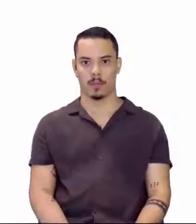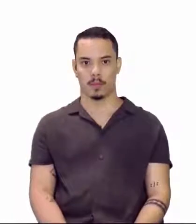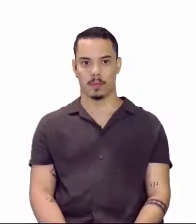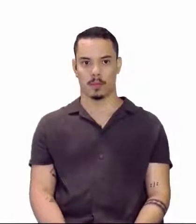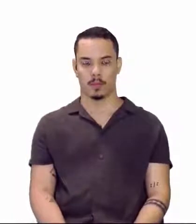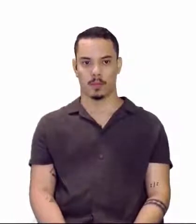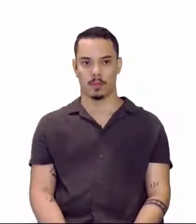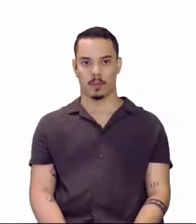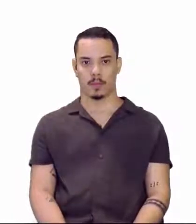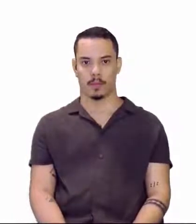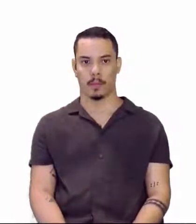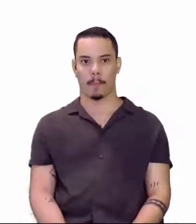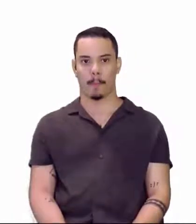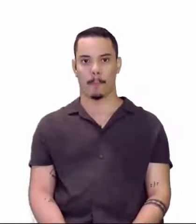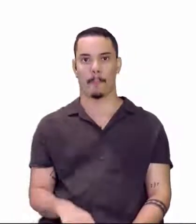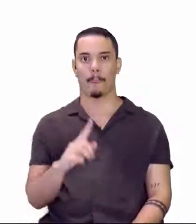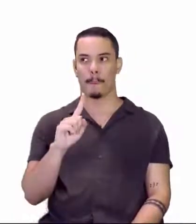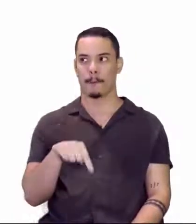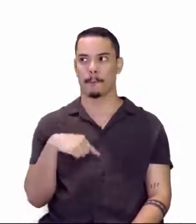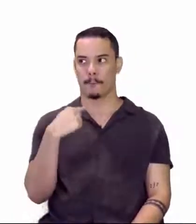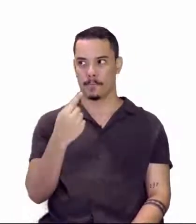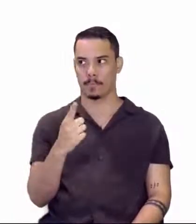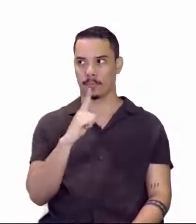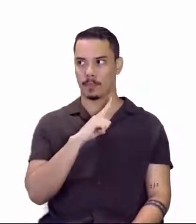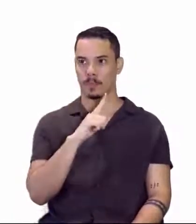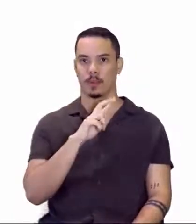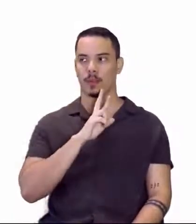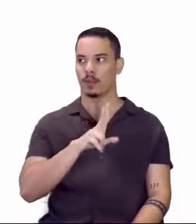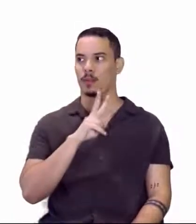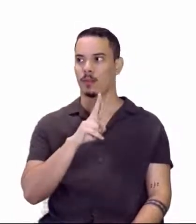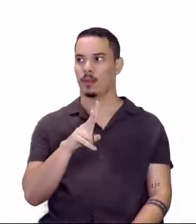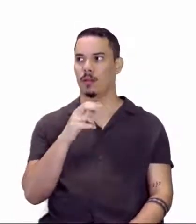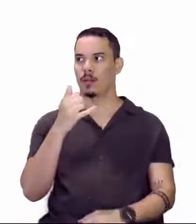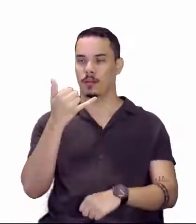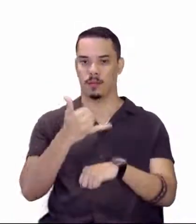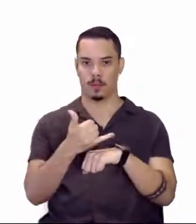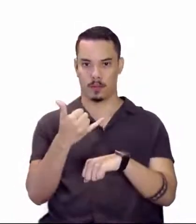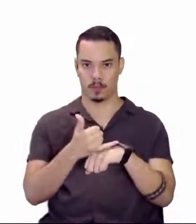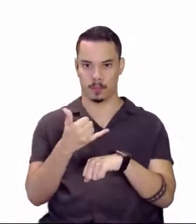Prosseguindo agora, vamos ver os não metais. Os